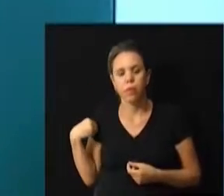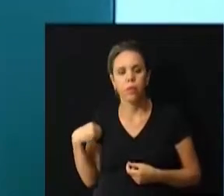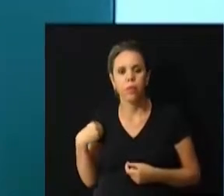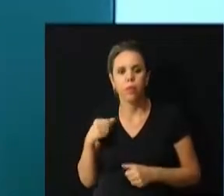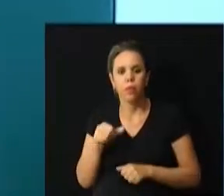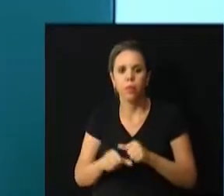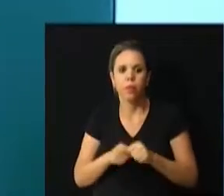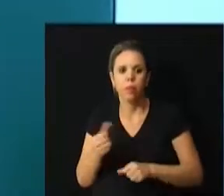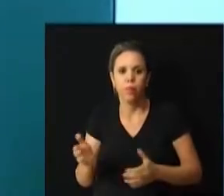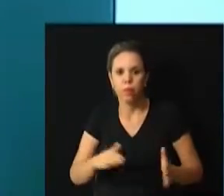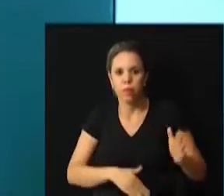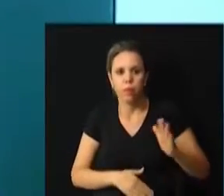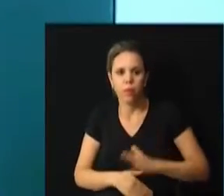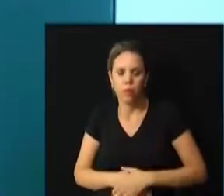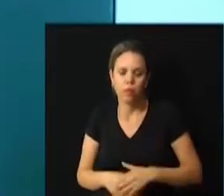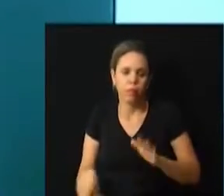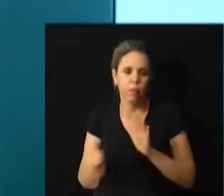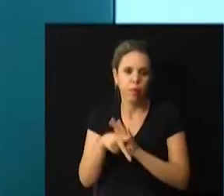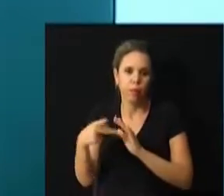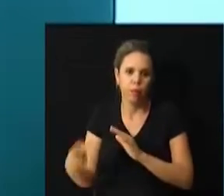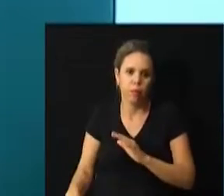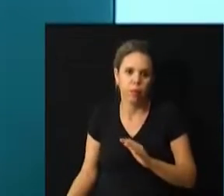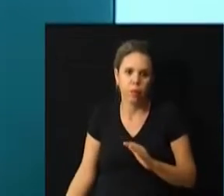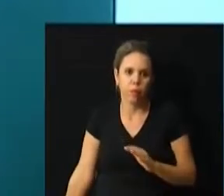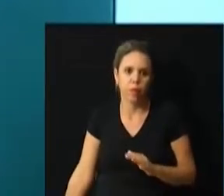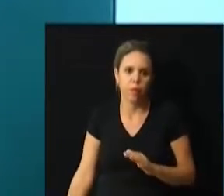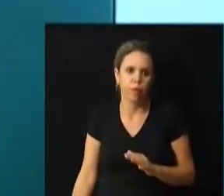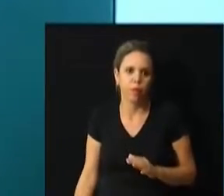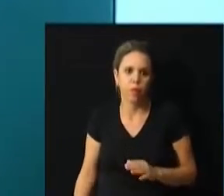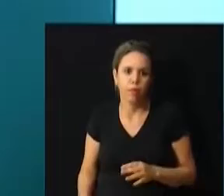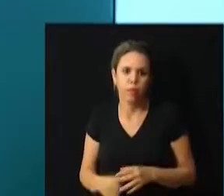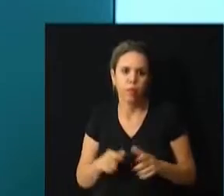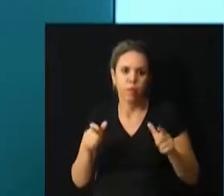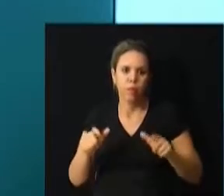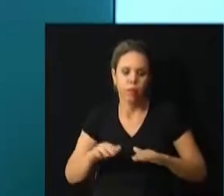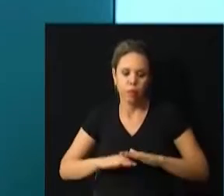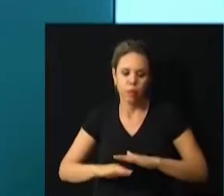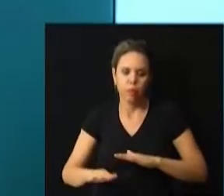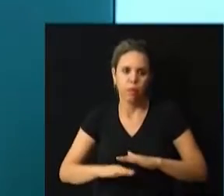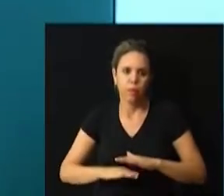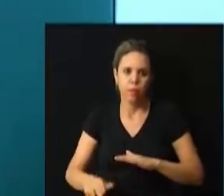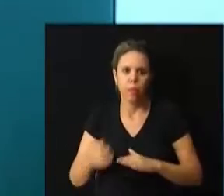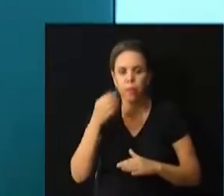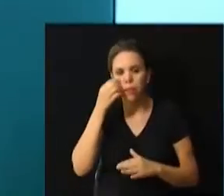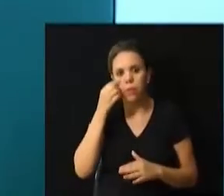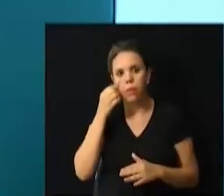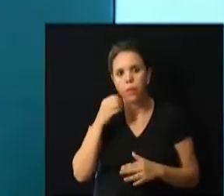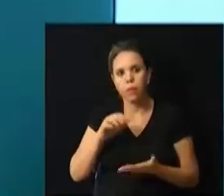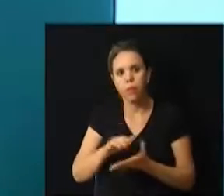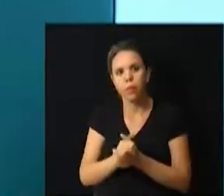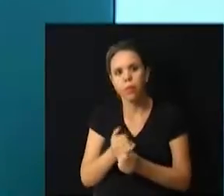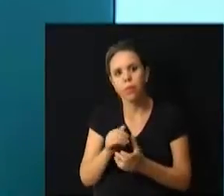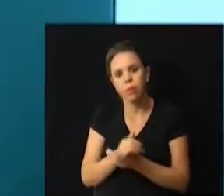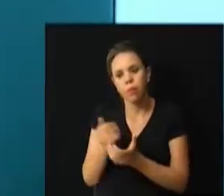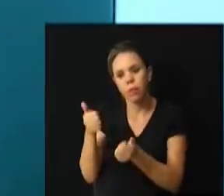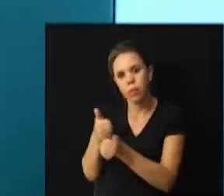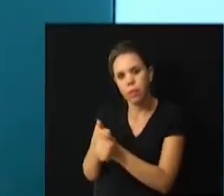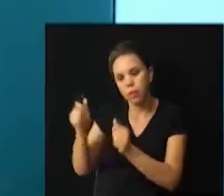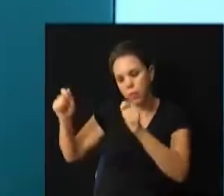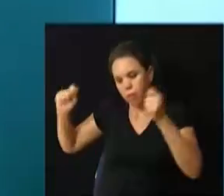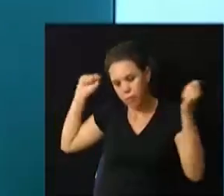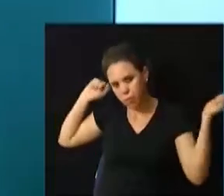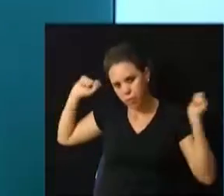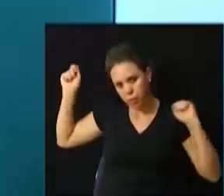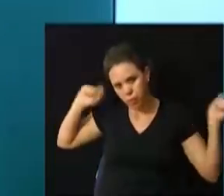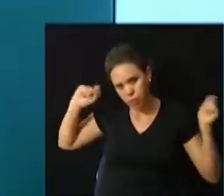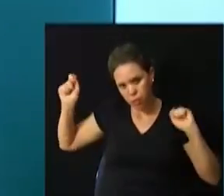criança naqueles trocadores que estão proscritos já, né? Tem que trocar o neném em lugar baixo, colocar o sabonete do lado,